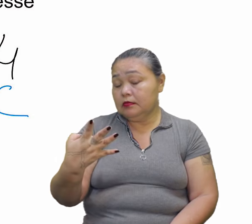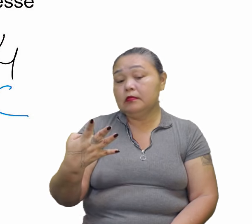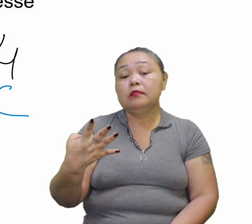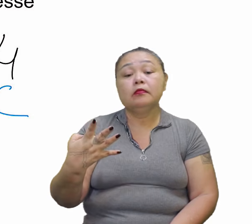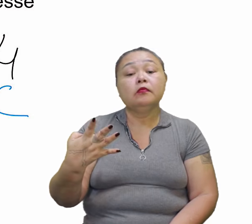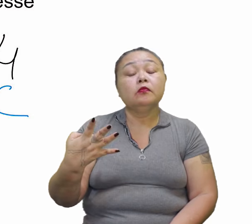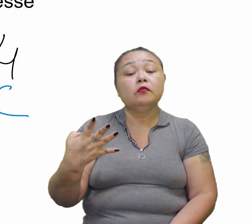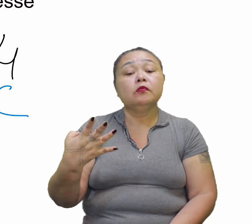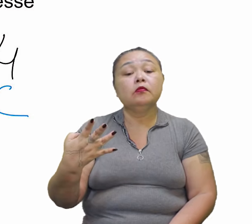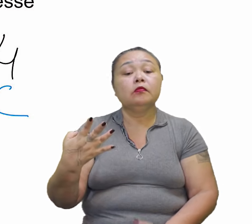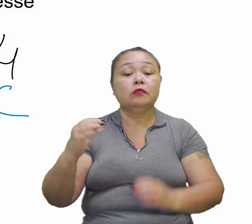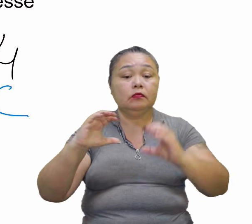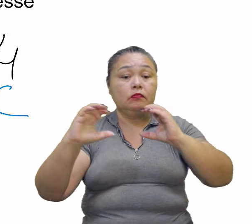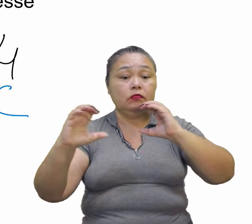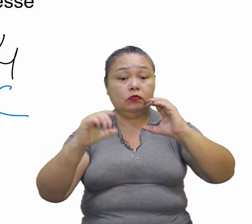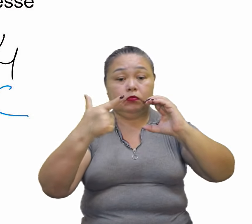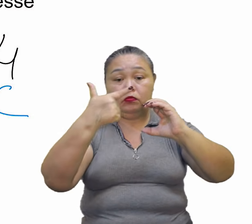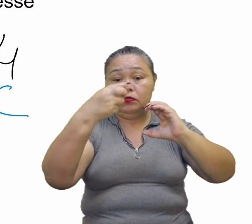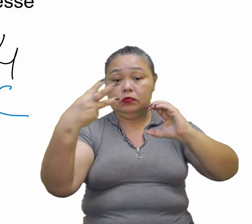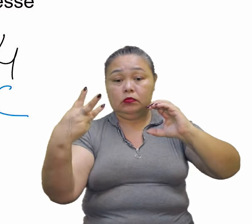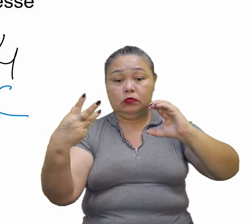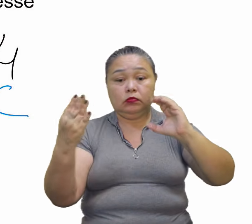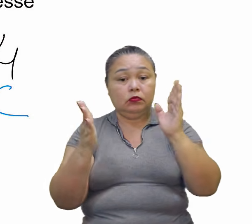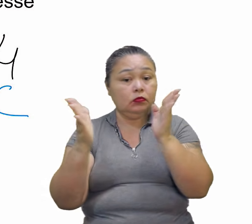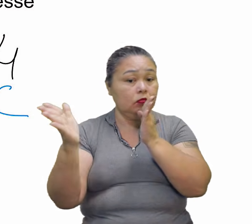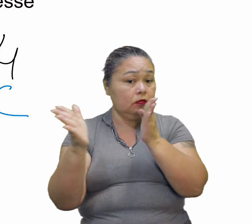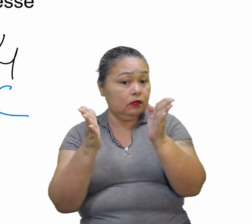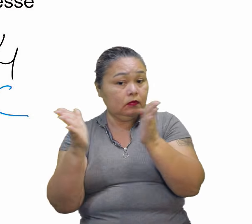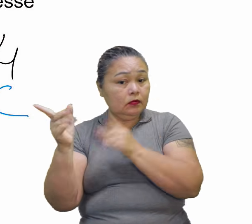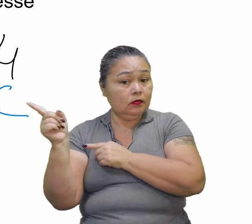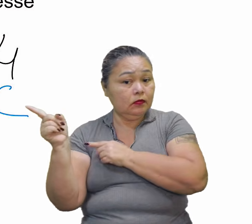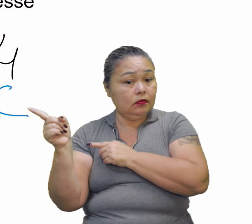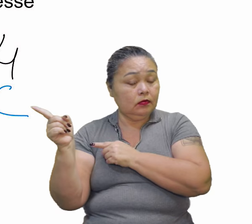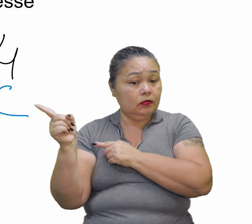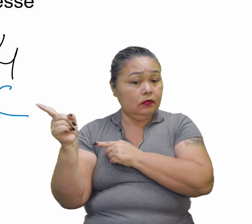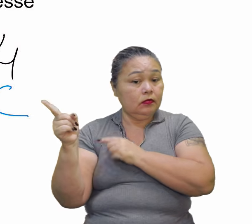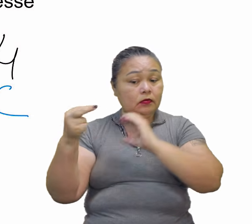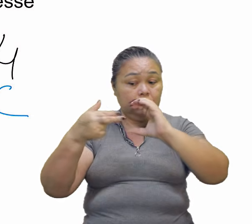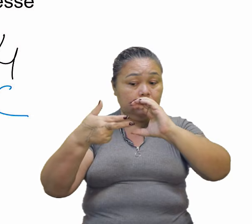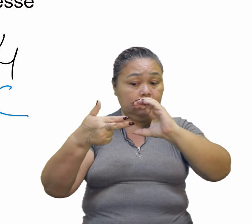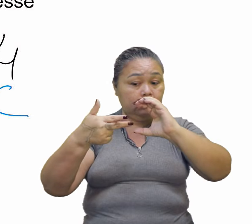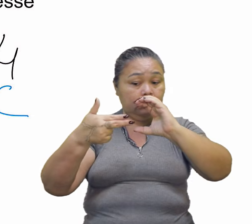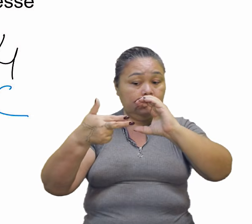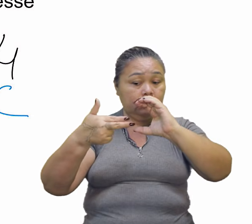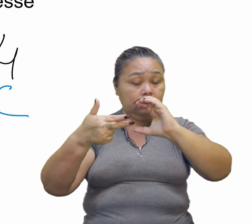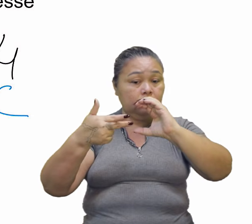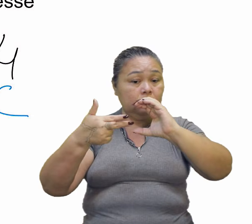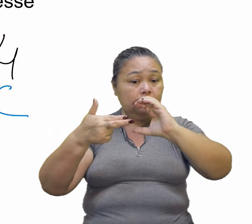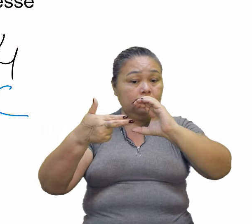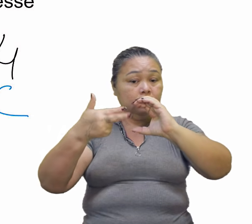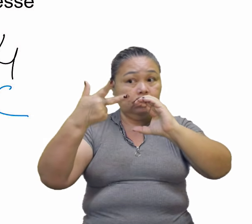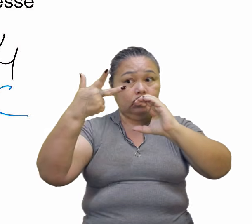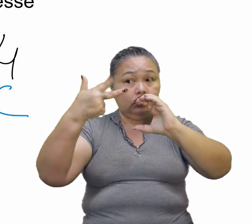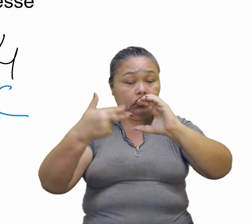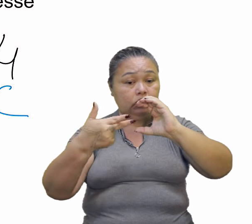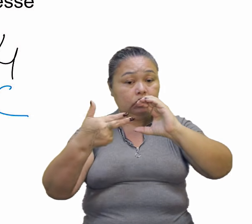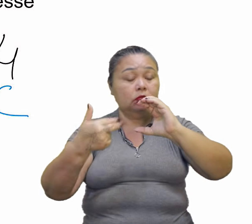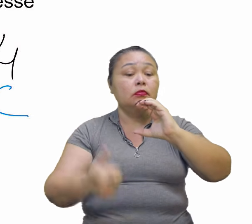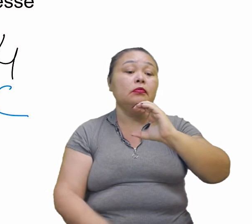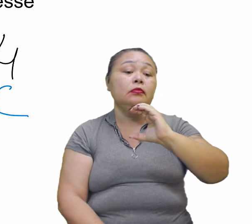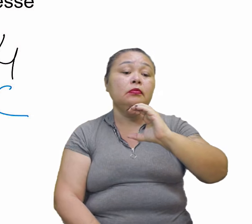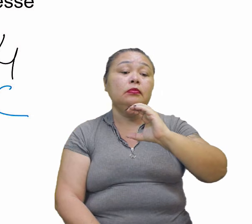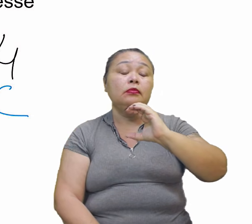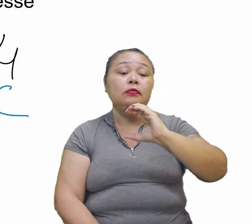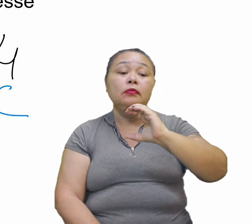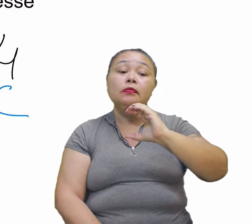4. Quem é o carbono 2 e 3? Está aqui, ó. Entre eles vai ter a ligação